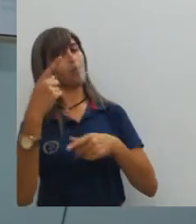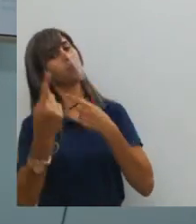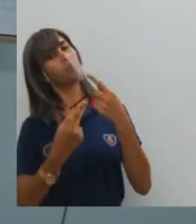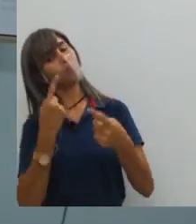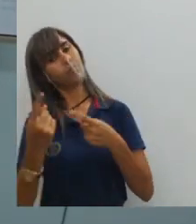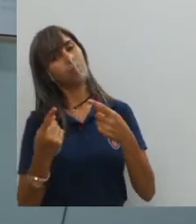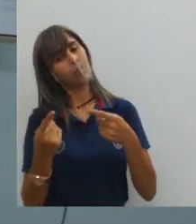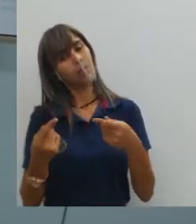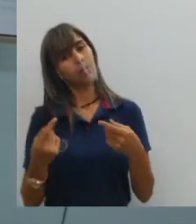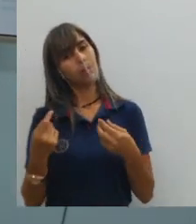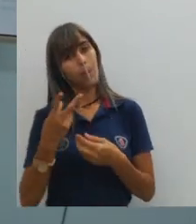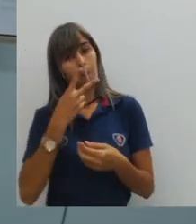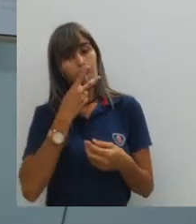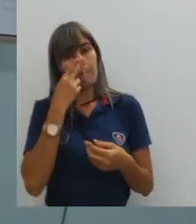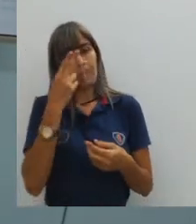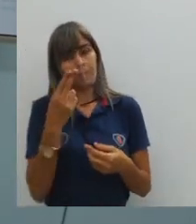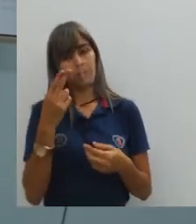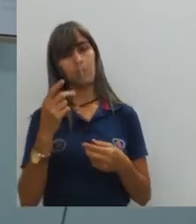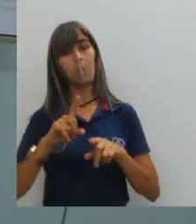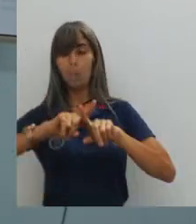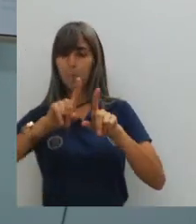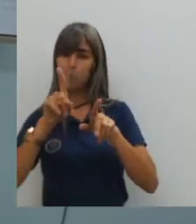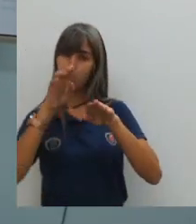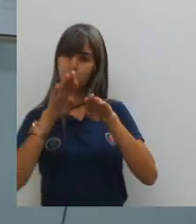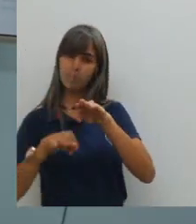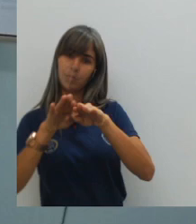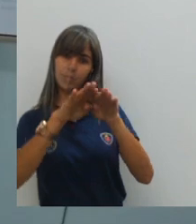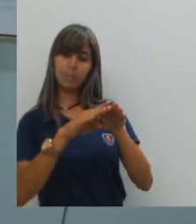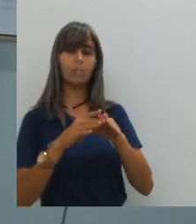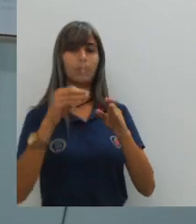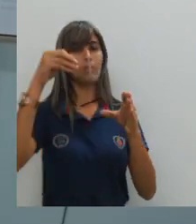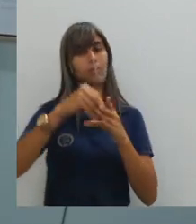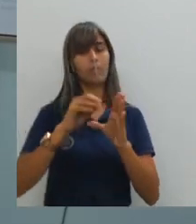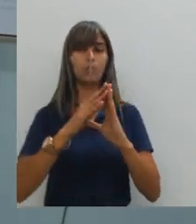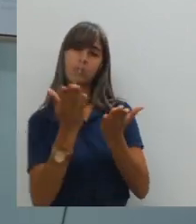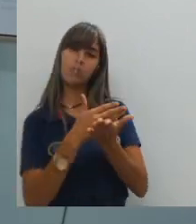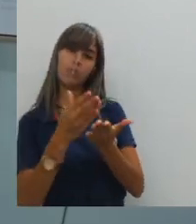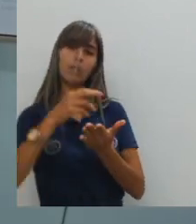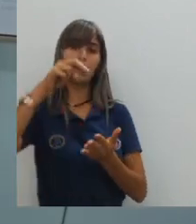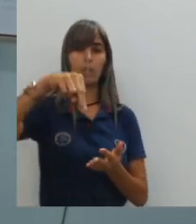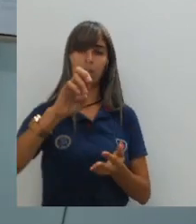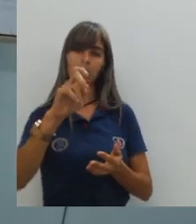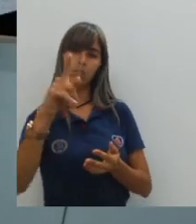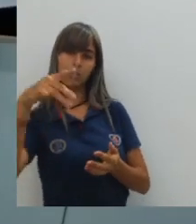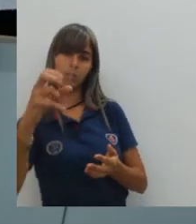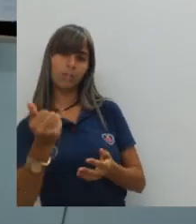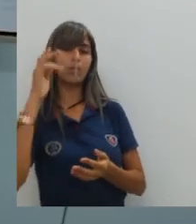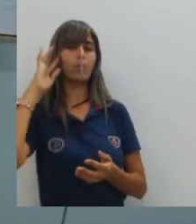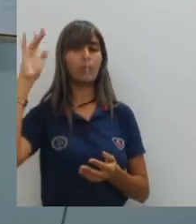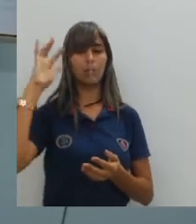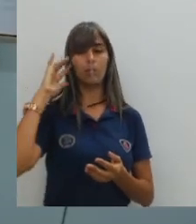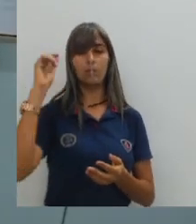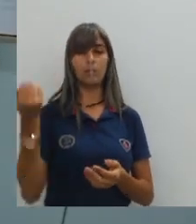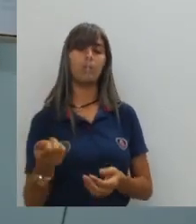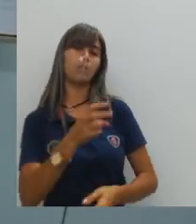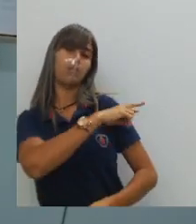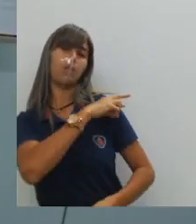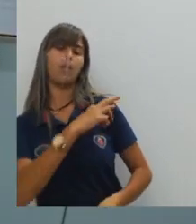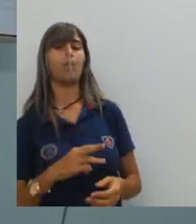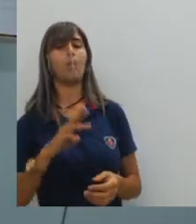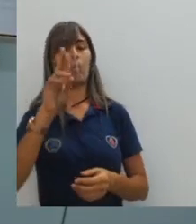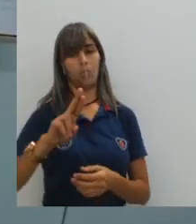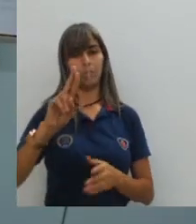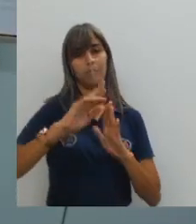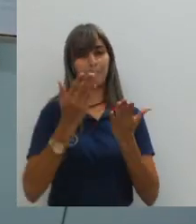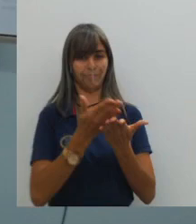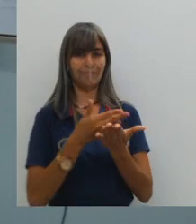não somos desiguais, certo? Isso está no Nelson Dácio Tomás, é um livro bem conhecido de sociologia para o ensino médio, que a gente usa até hoje, né, no